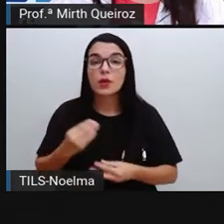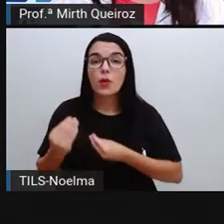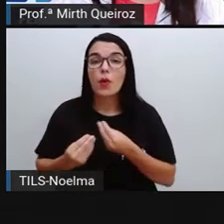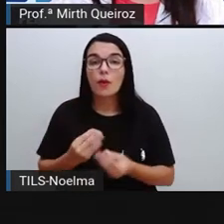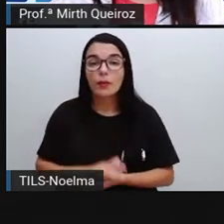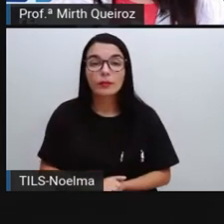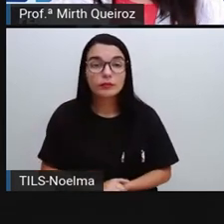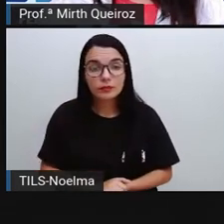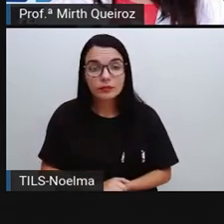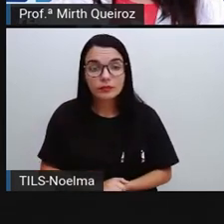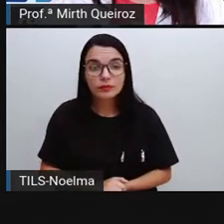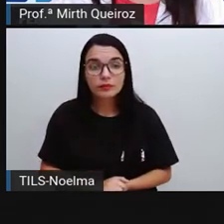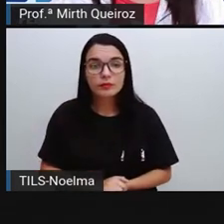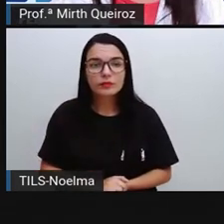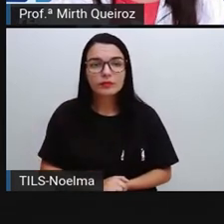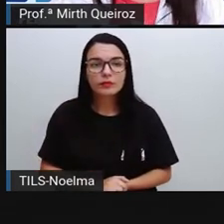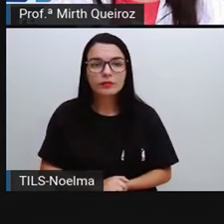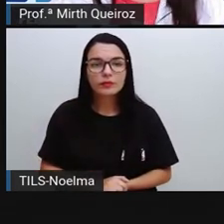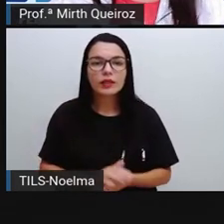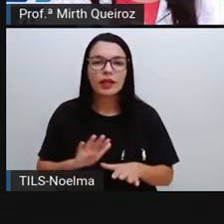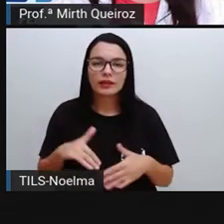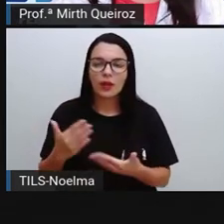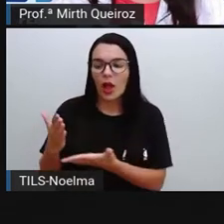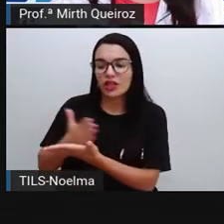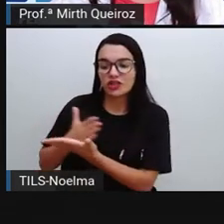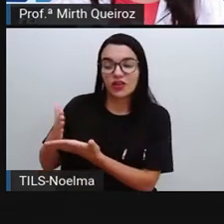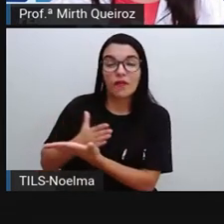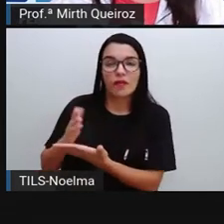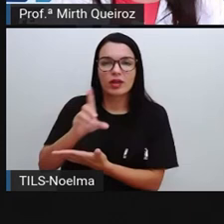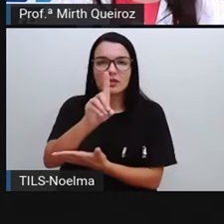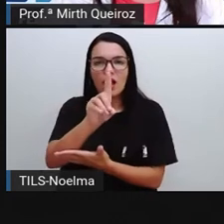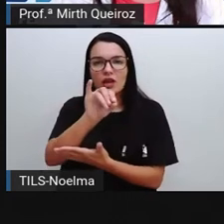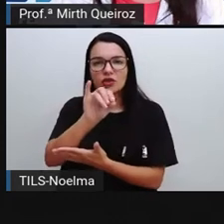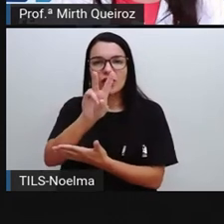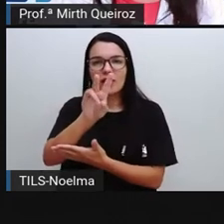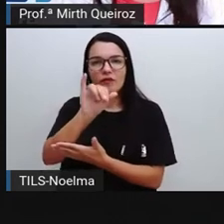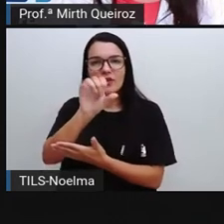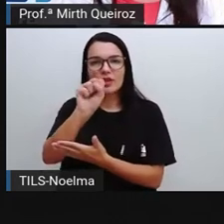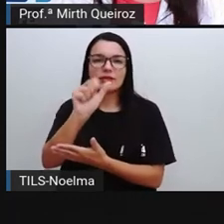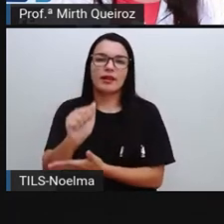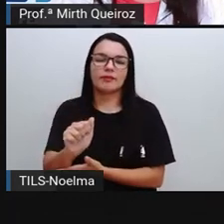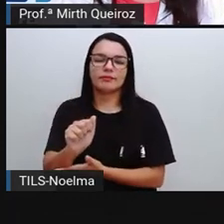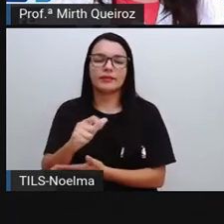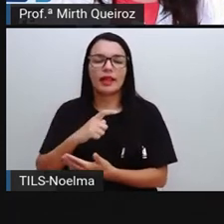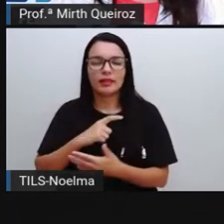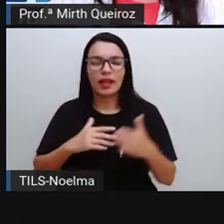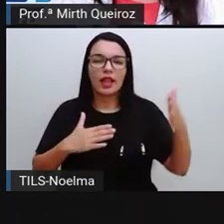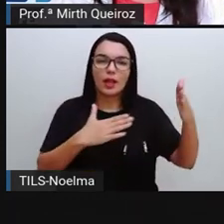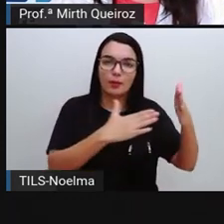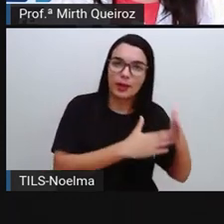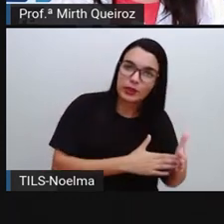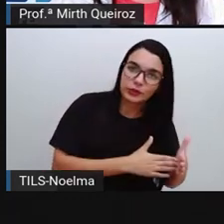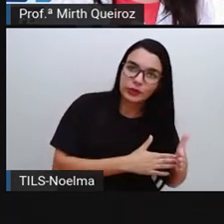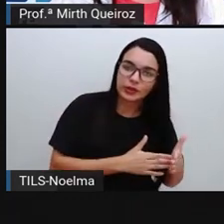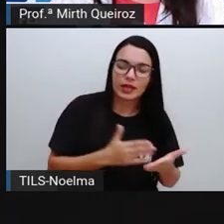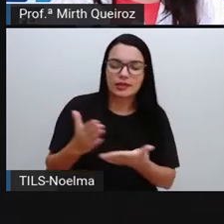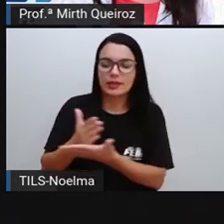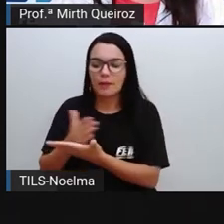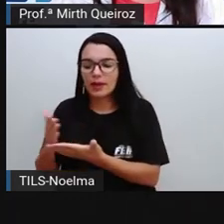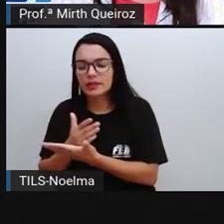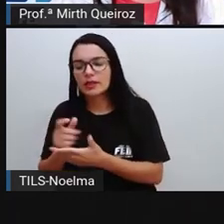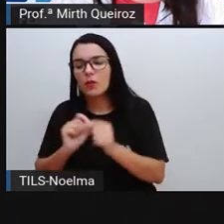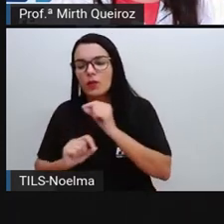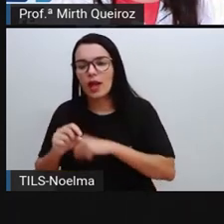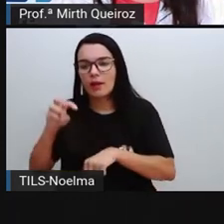se chamar? O quê, gente? Divisa, né? Então, nós temos aí limites, separação de